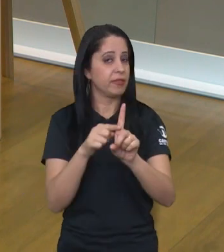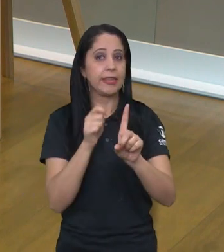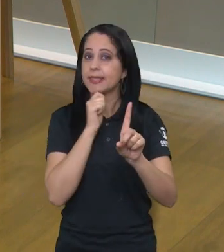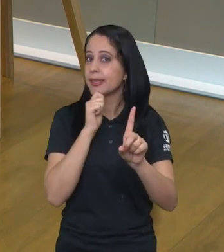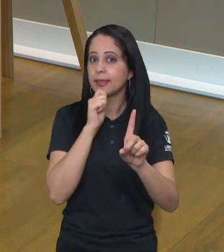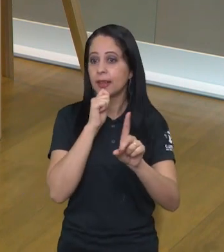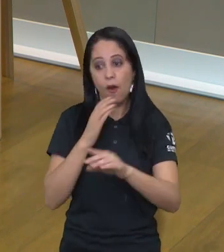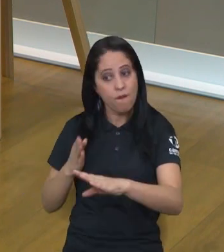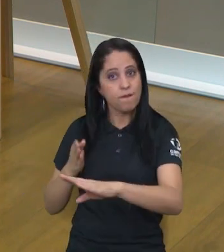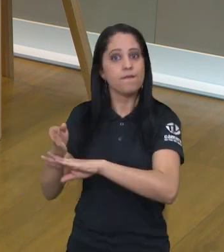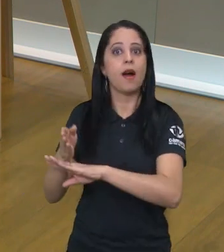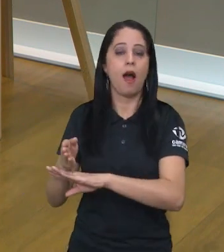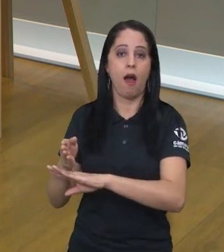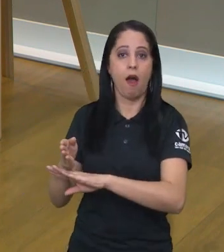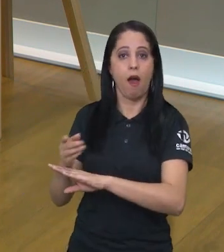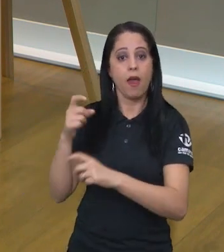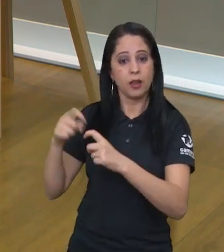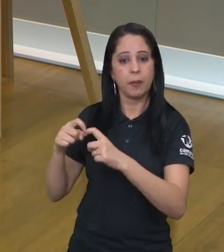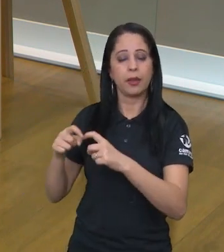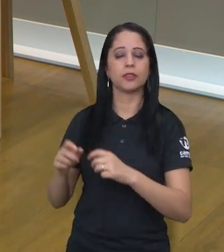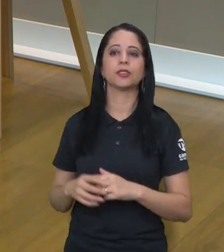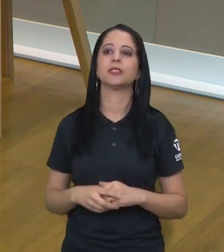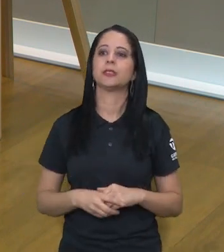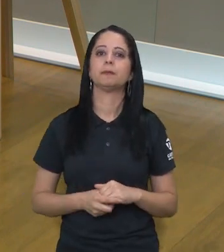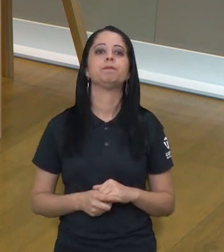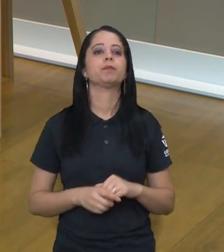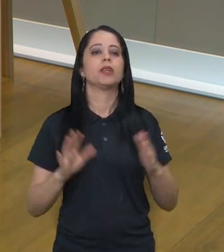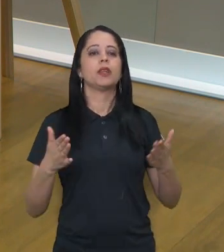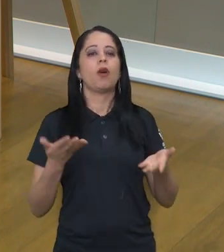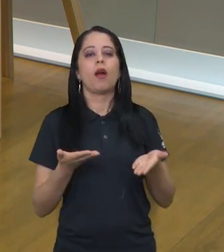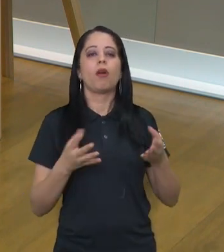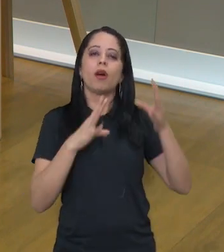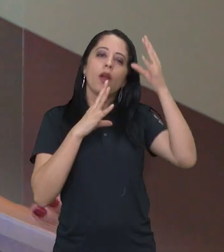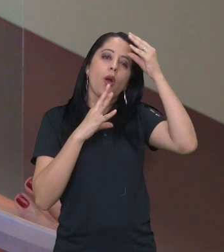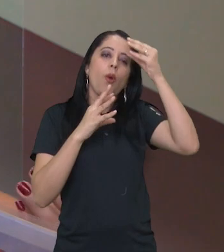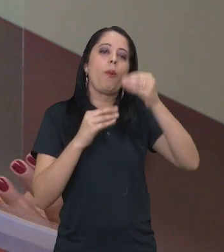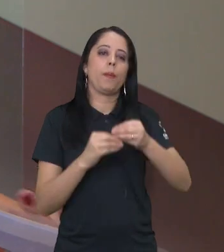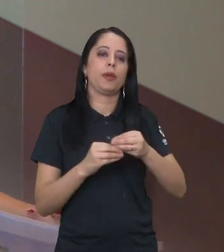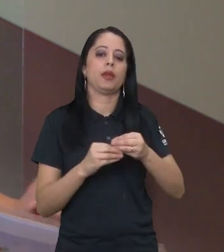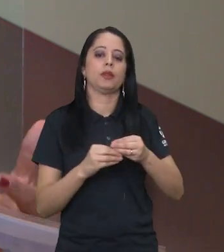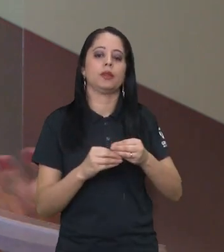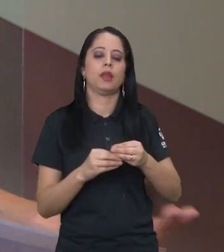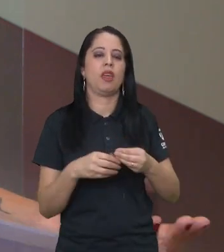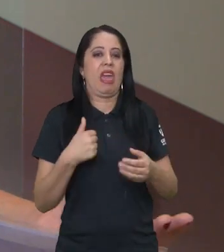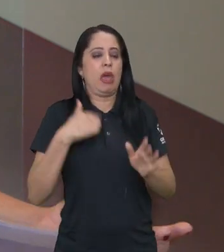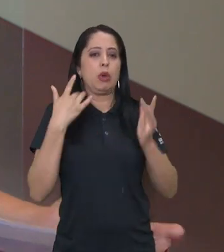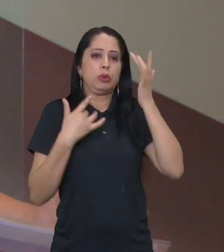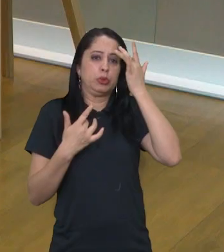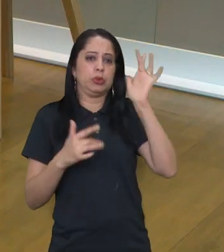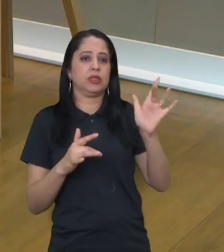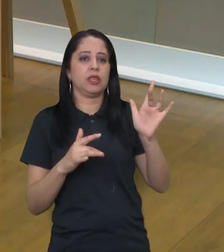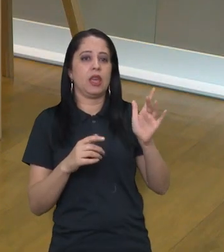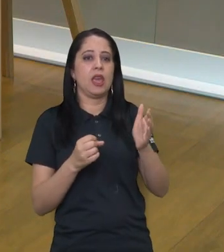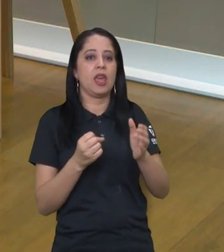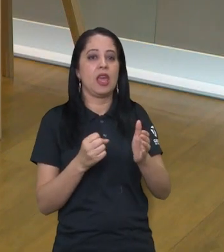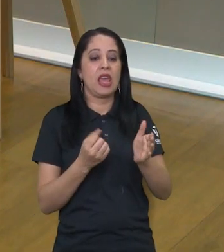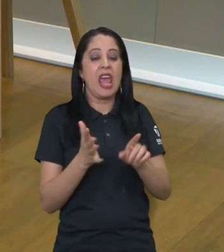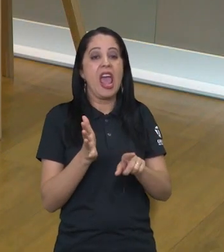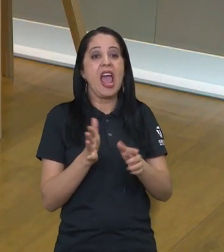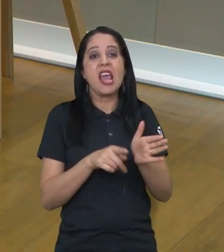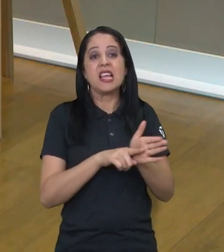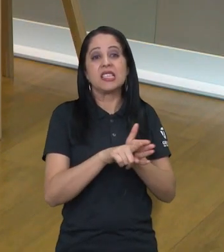consulta e faz o tratamento certinho. E agora, para a gente entender de uma maneira assim, por exemplo, eu sou leiga, eu não sei quais são os